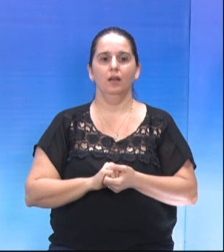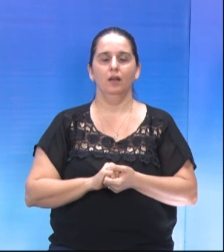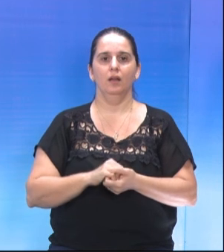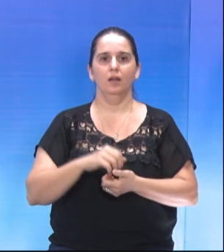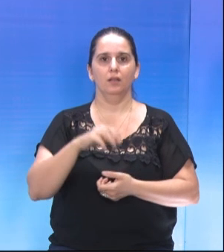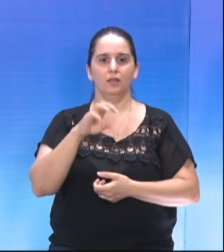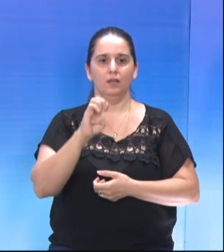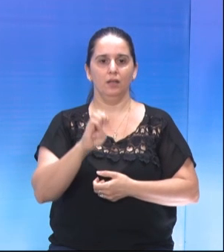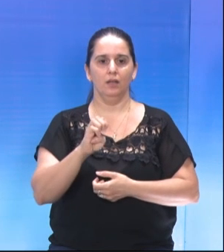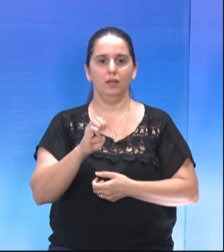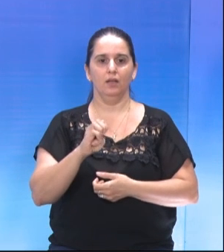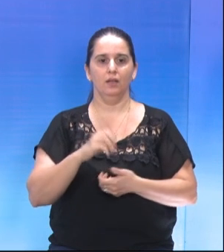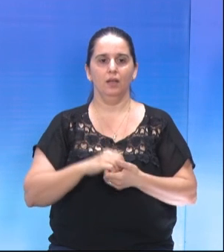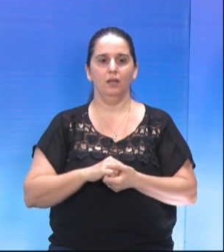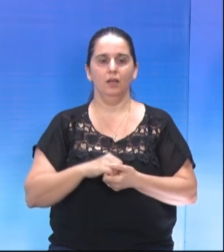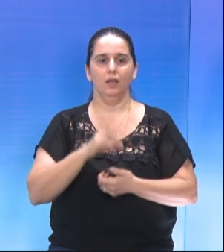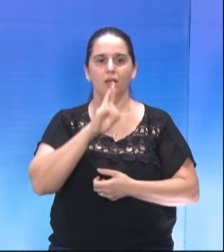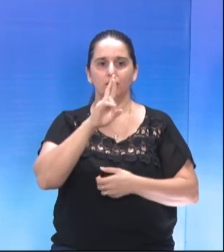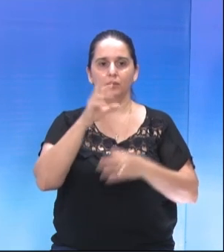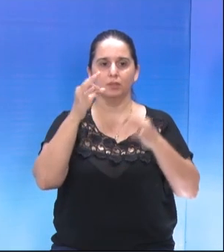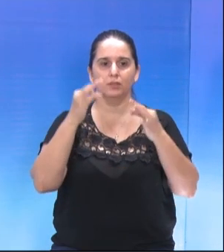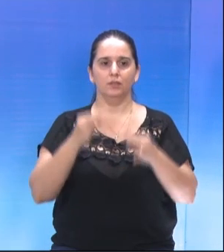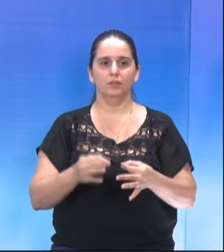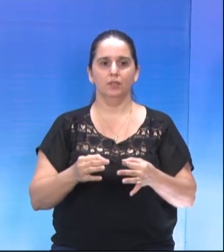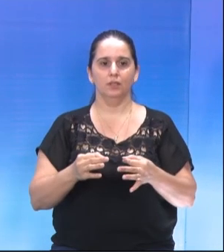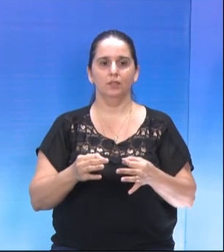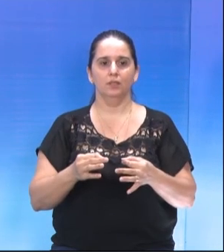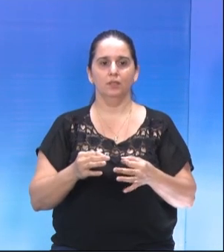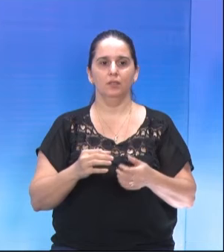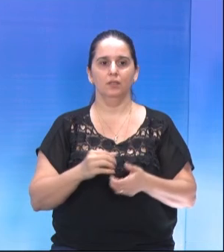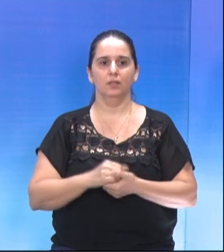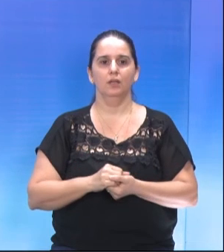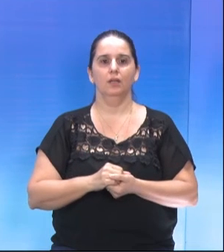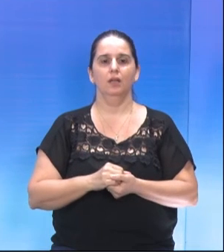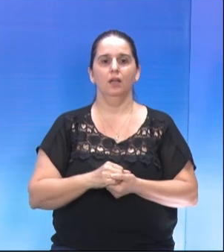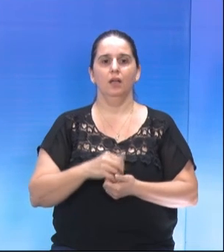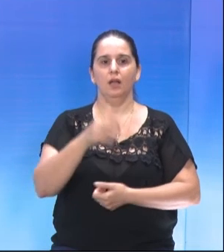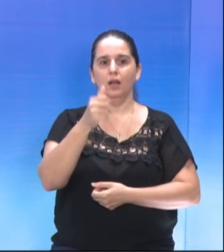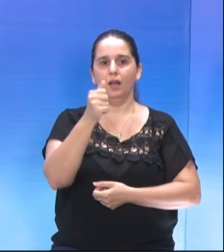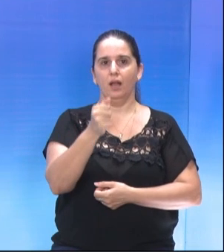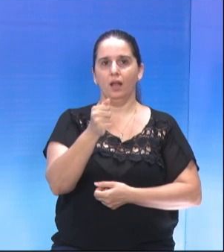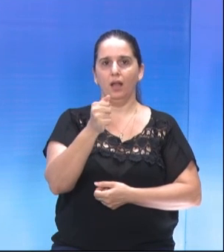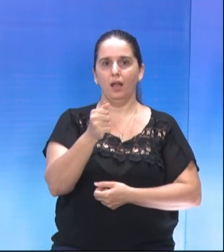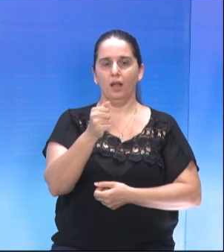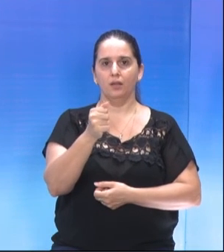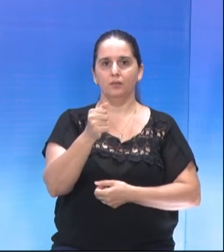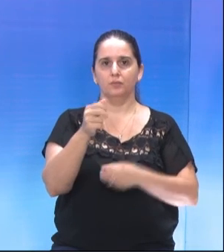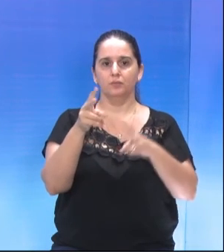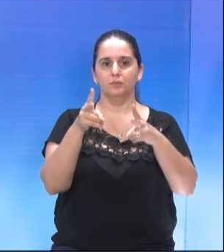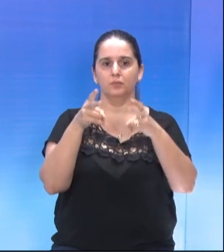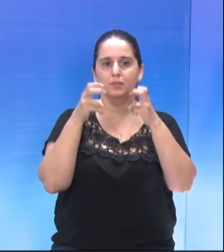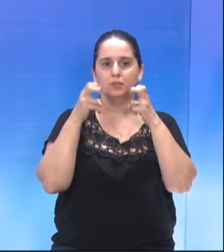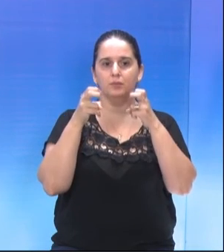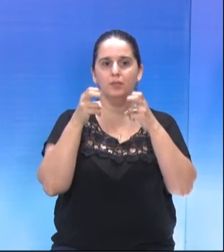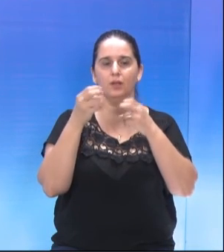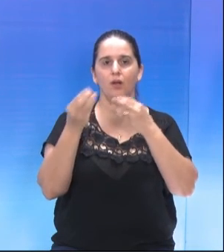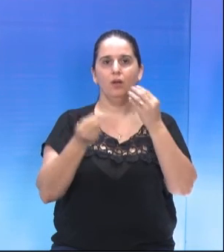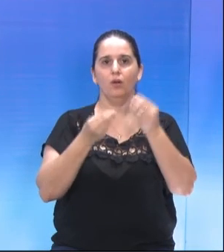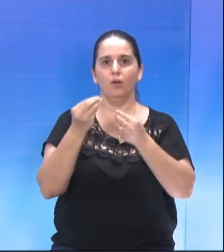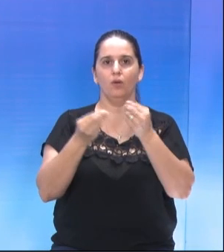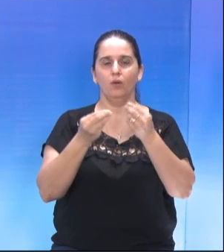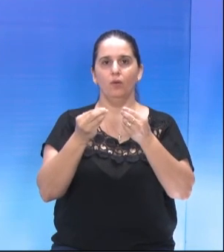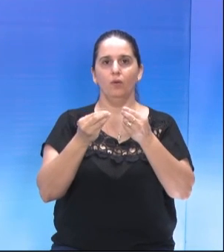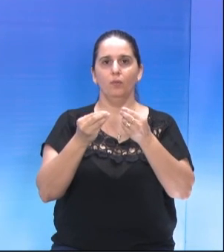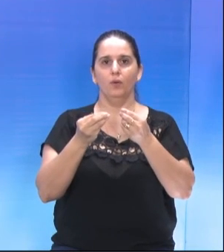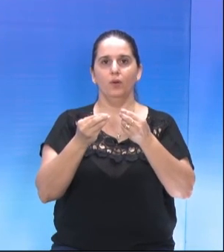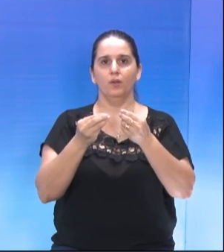existir. Então, a resposta correta dessa questão, é claro, que é a letra A, no qual nós podemos observar